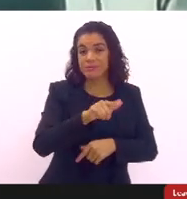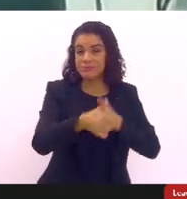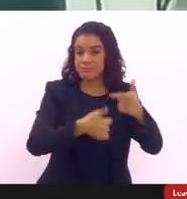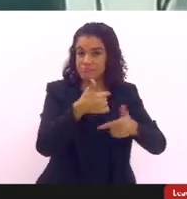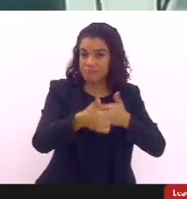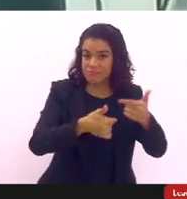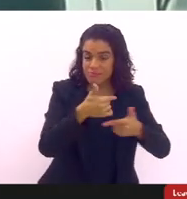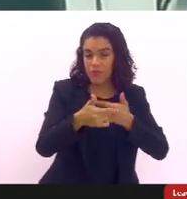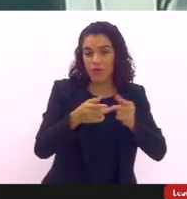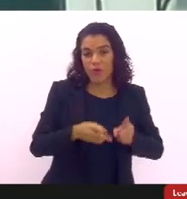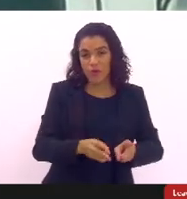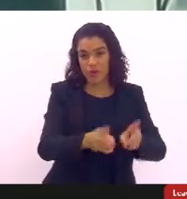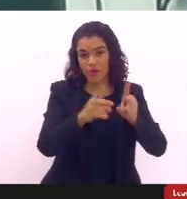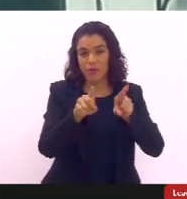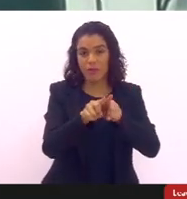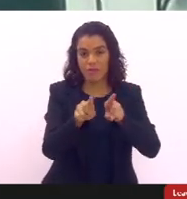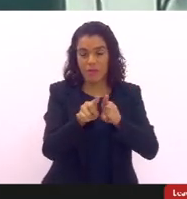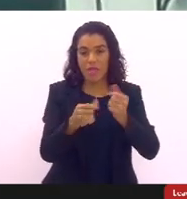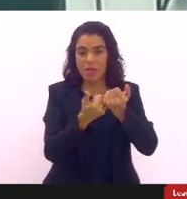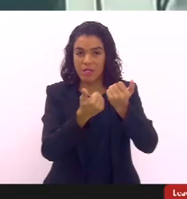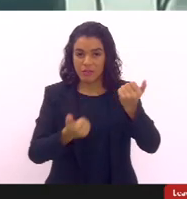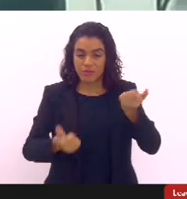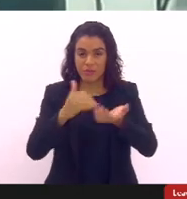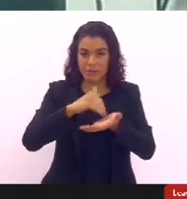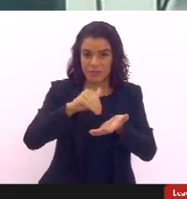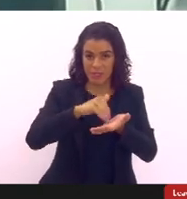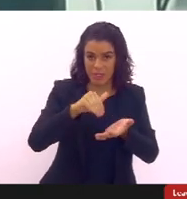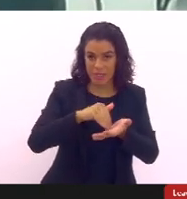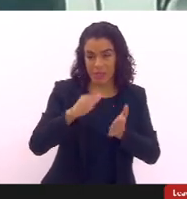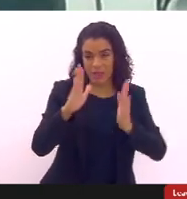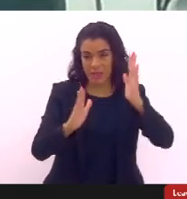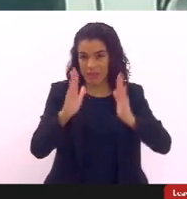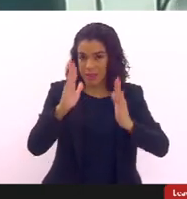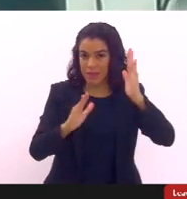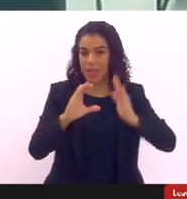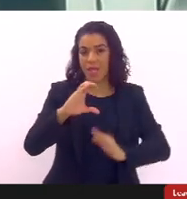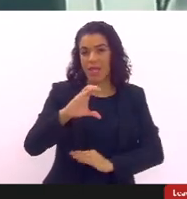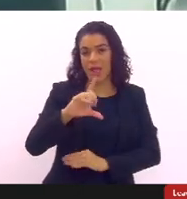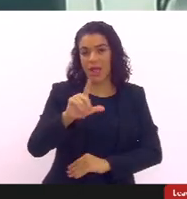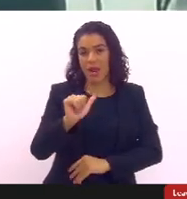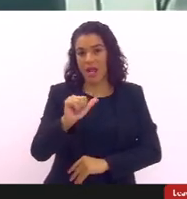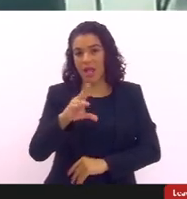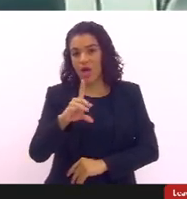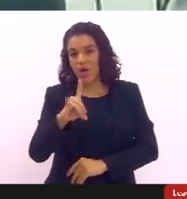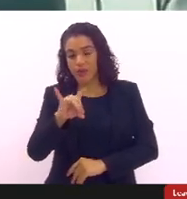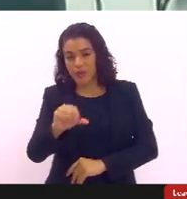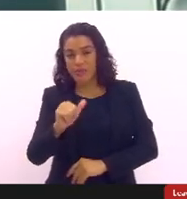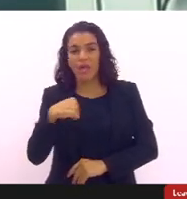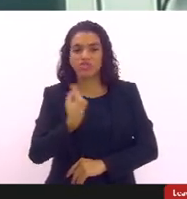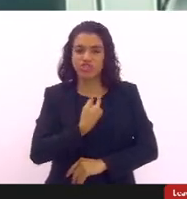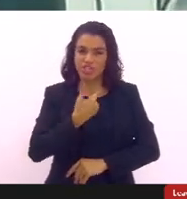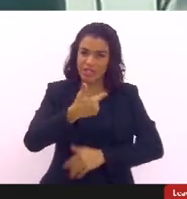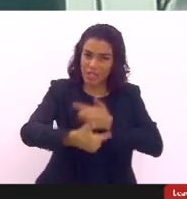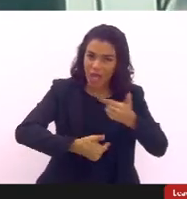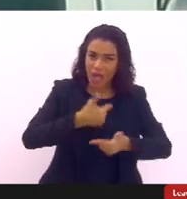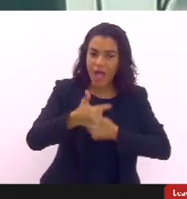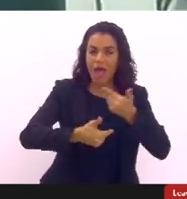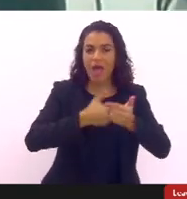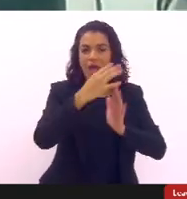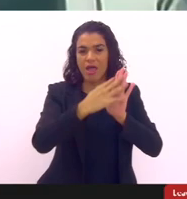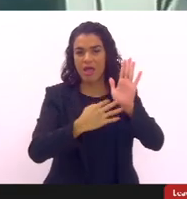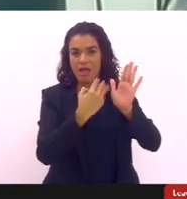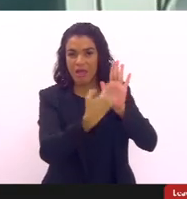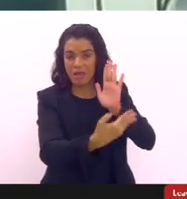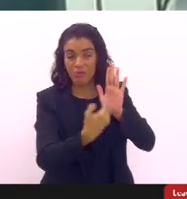foi continuado com a subsecretária, na ocasião, a doutora Cláudia. Então, a gente conduziu esse trabalho, a gente está conduzindo esse plano e